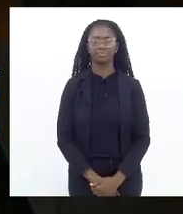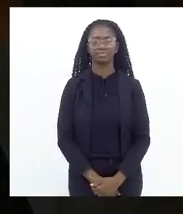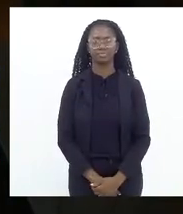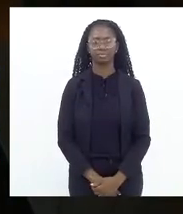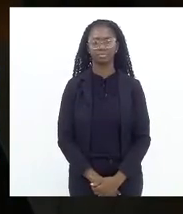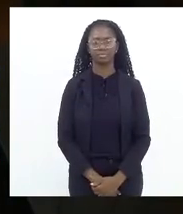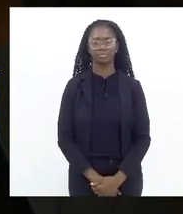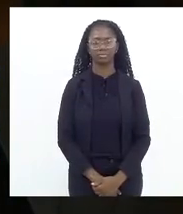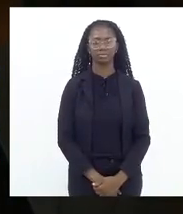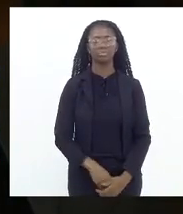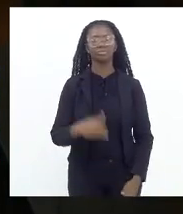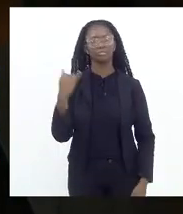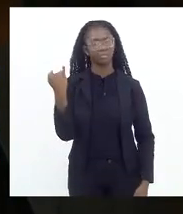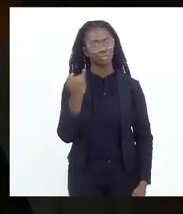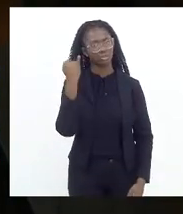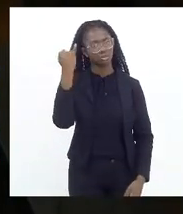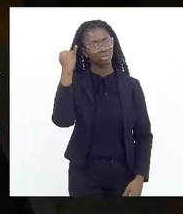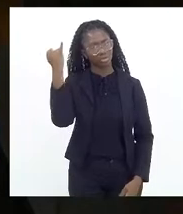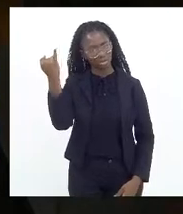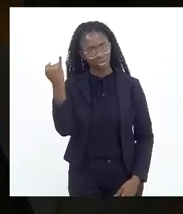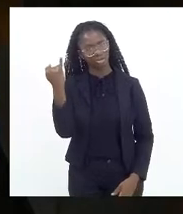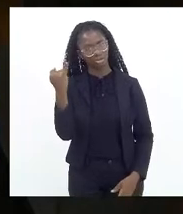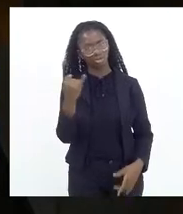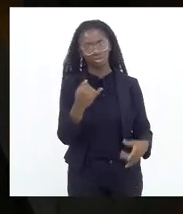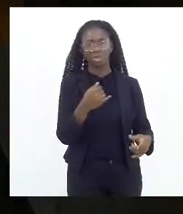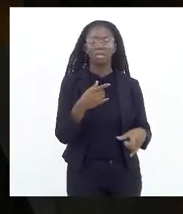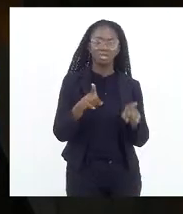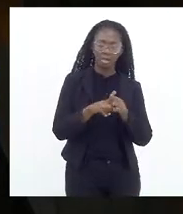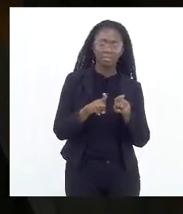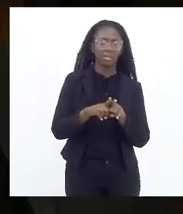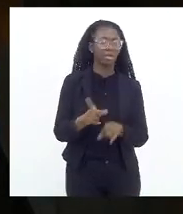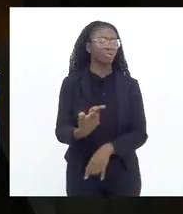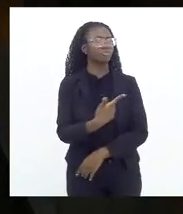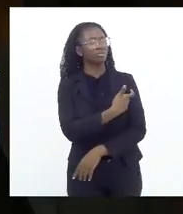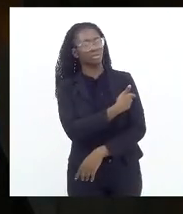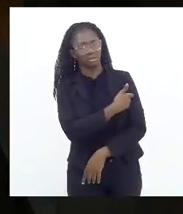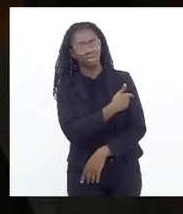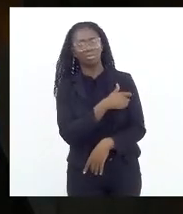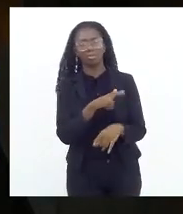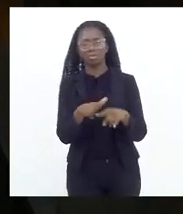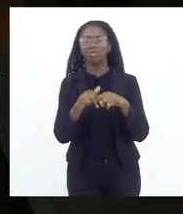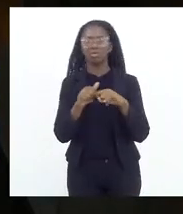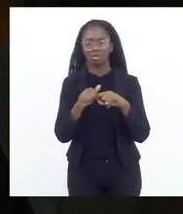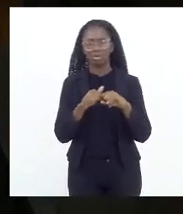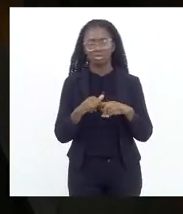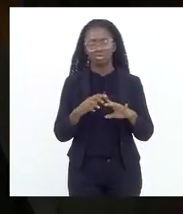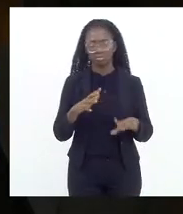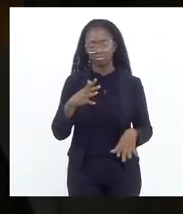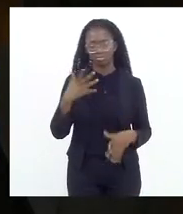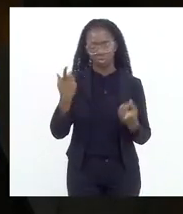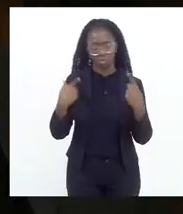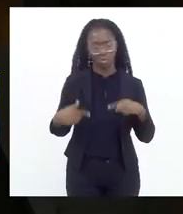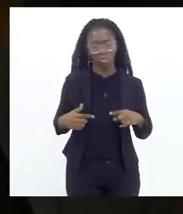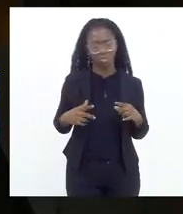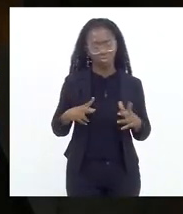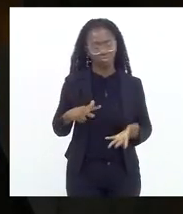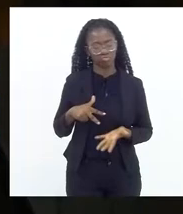Tão importante quanto a máscara, só a vacinação, que cria a imunização no nosso